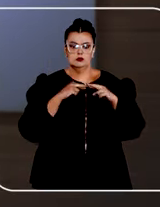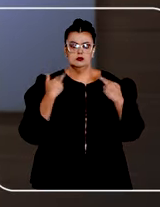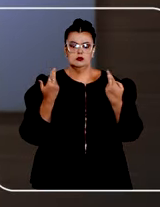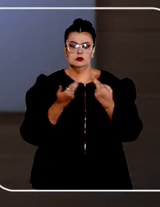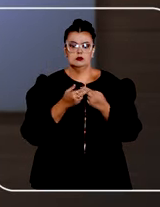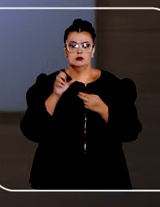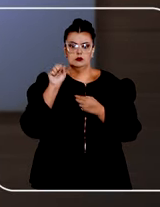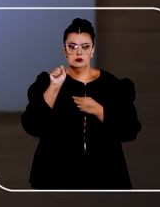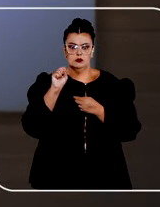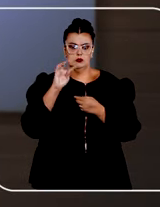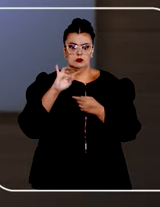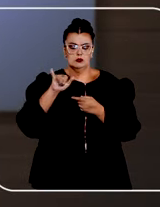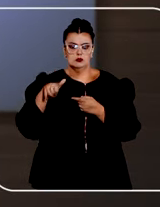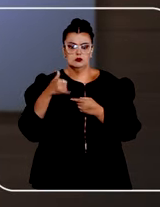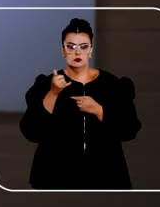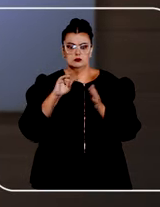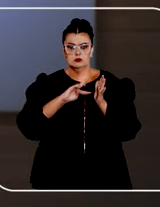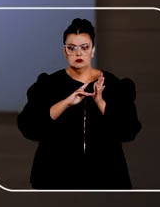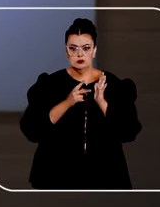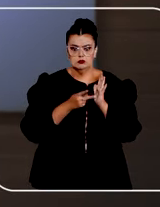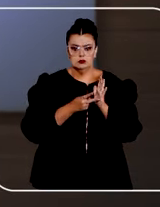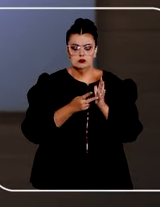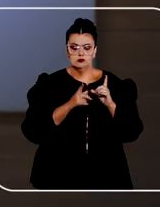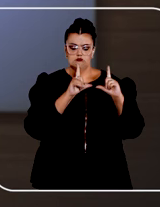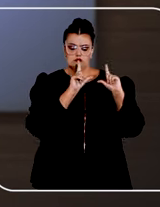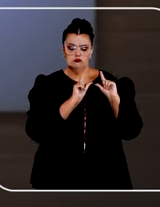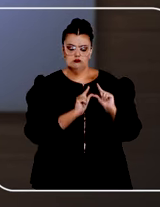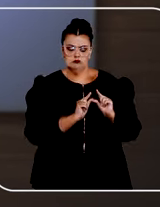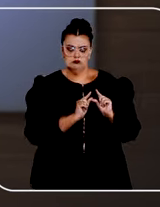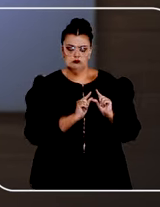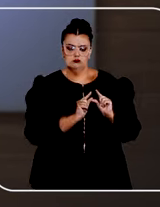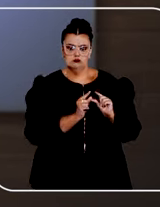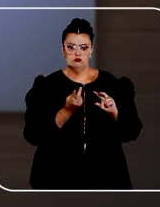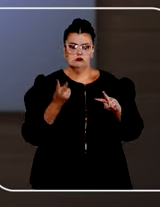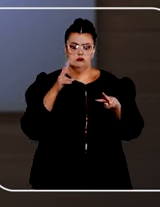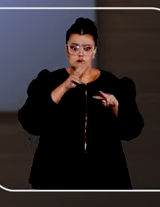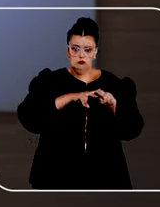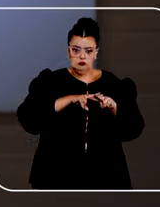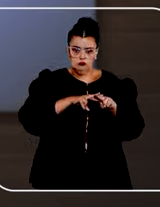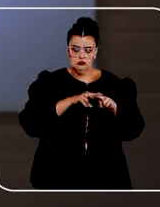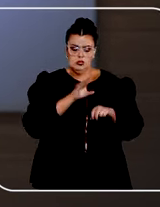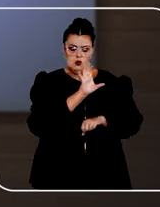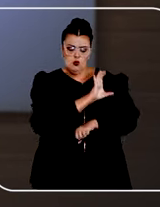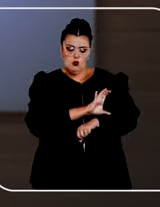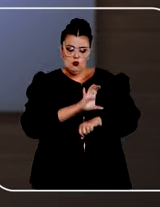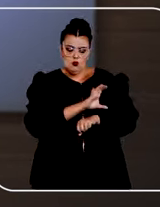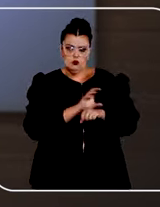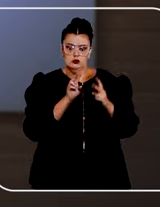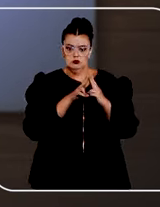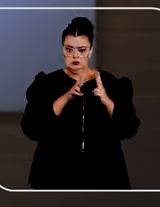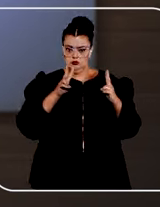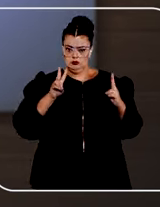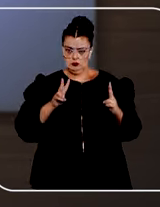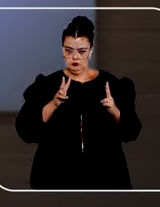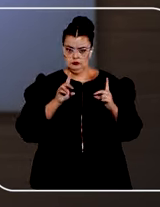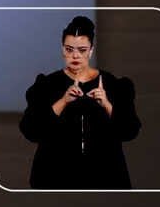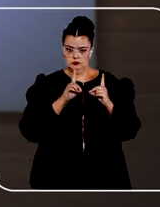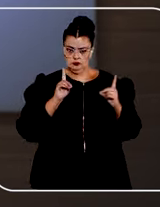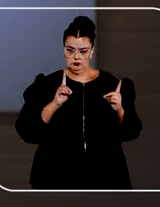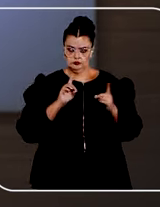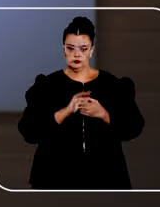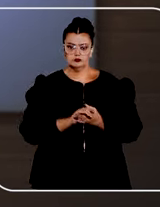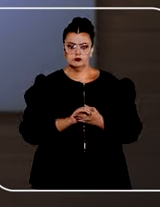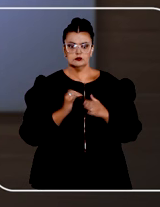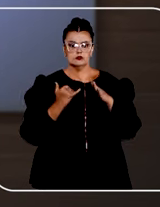sessão do STJ vai definir se para remissão de pena pela conclusão de curso na modalidade à distância é